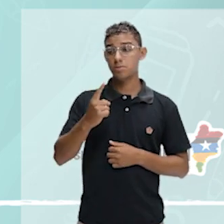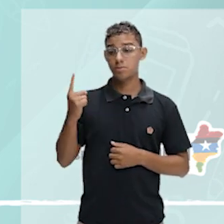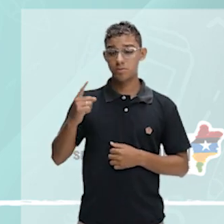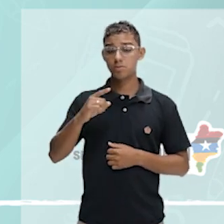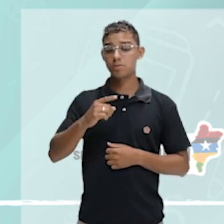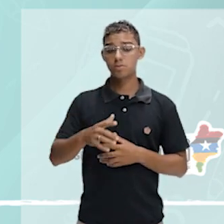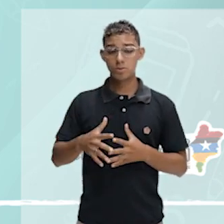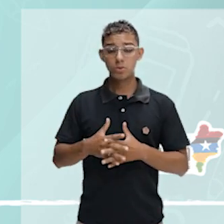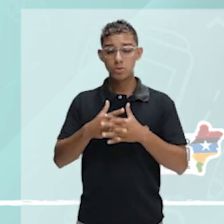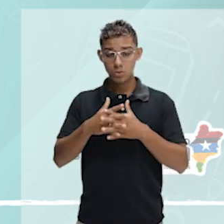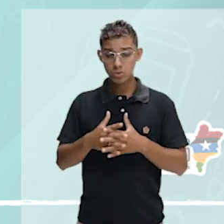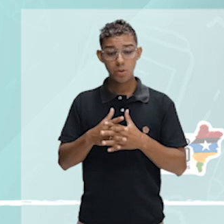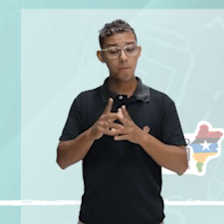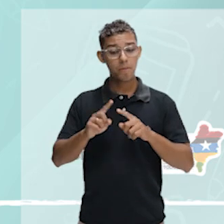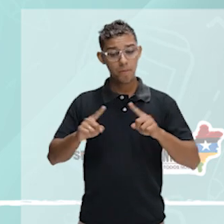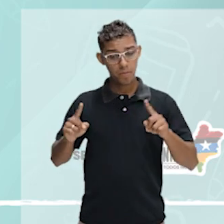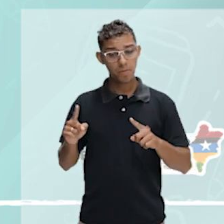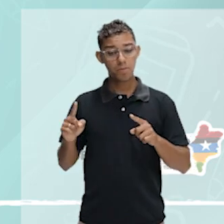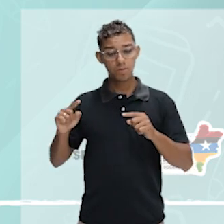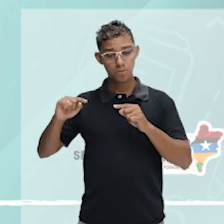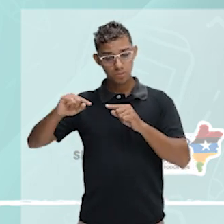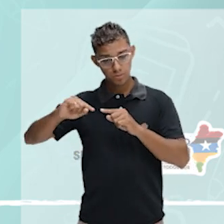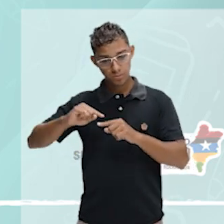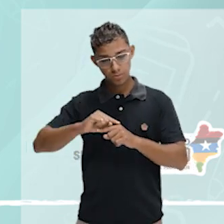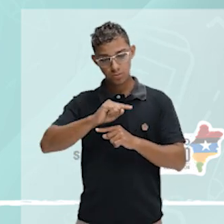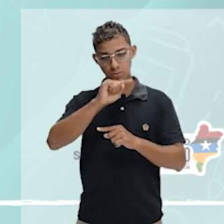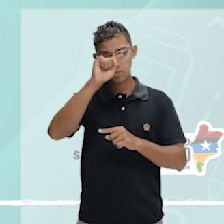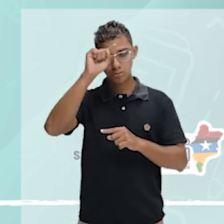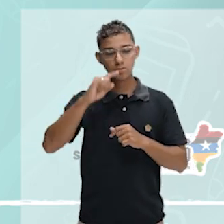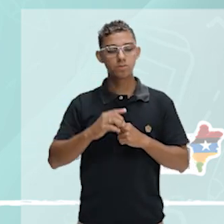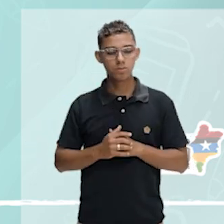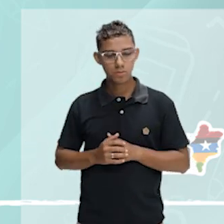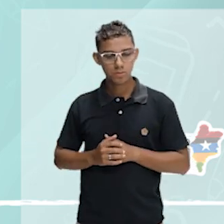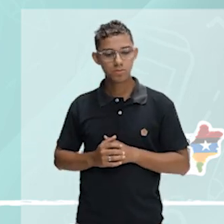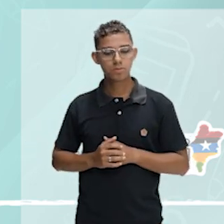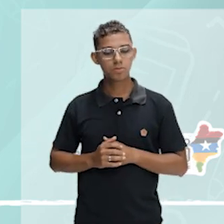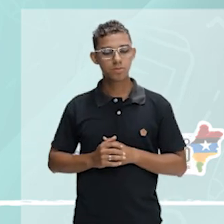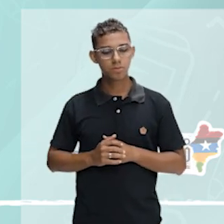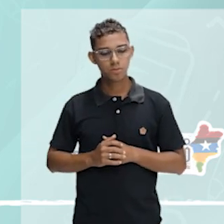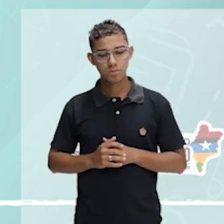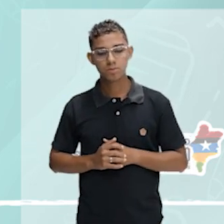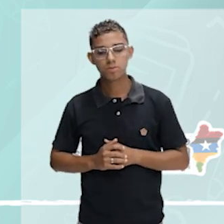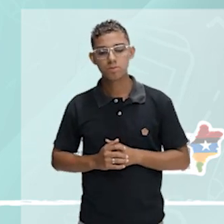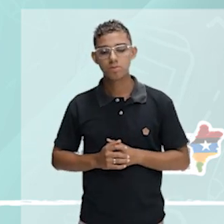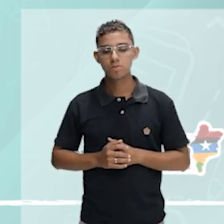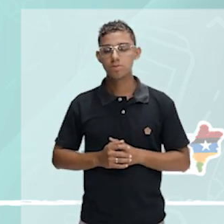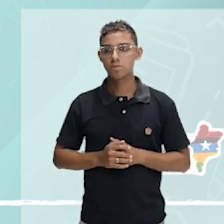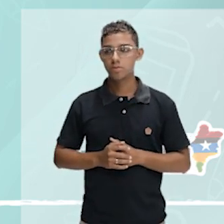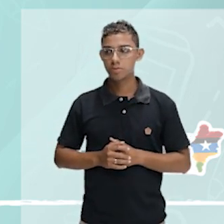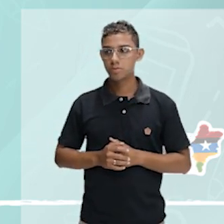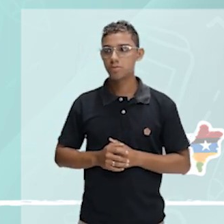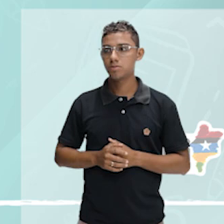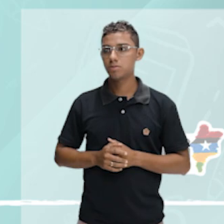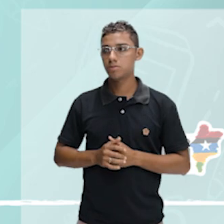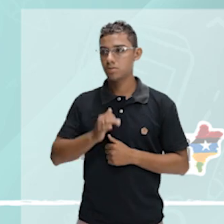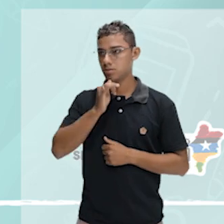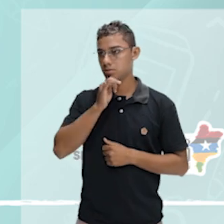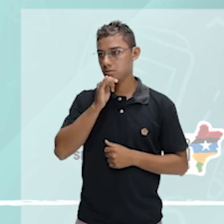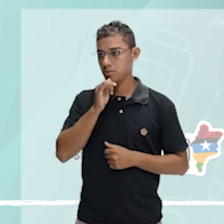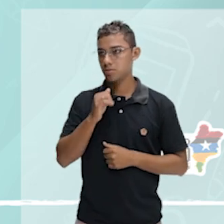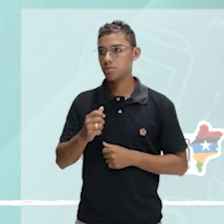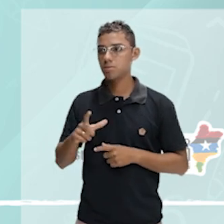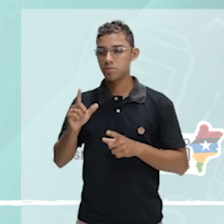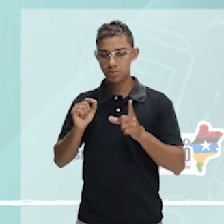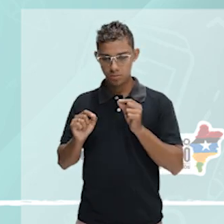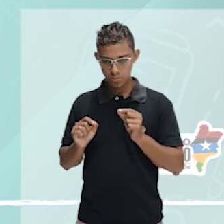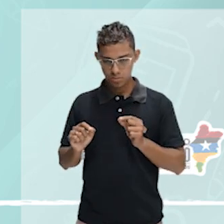respeitou toda a análise que nós fizemos tá eu tenho o eixo x aqui onde eu escolhi